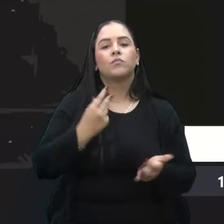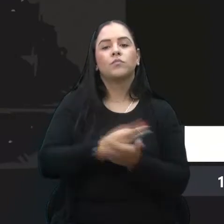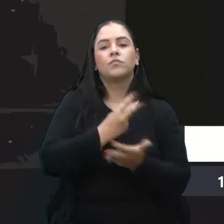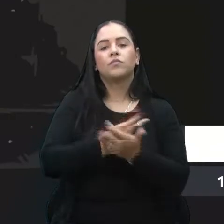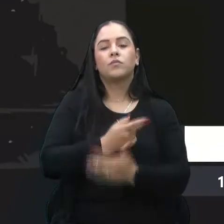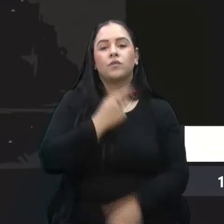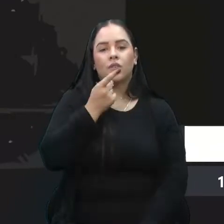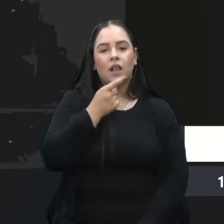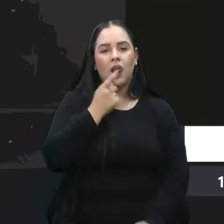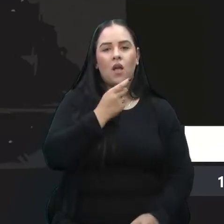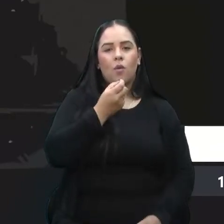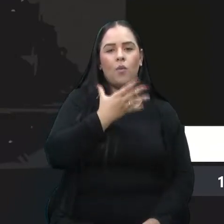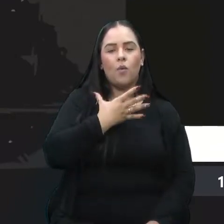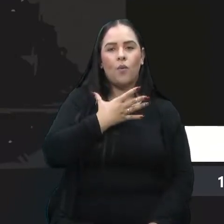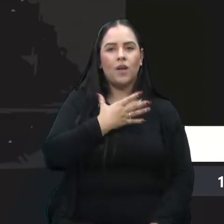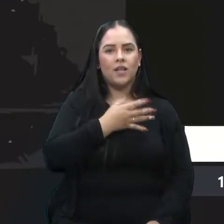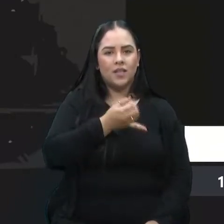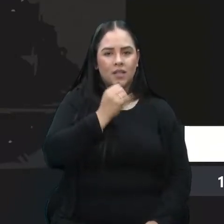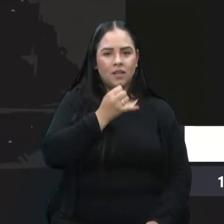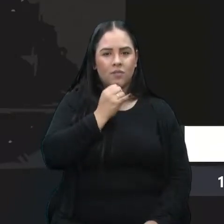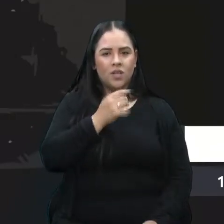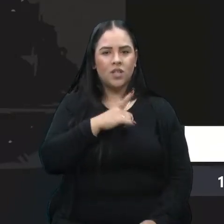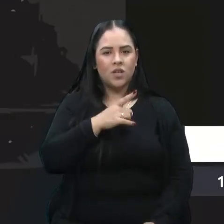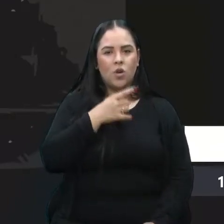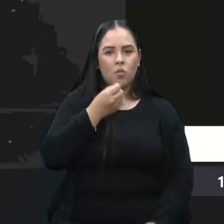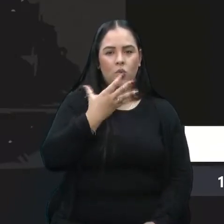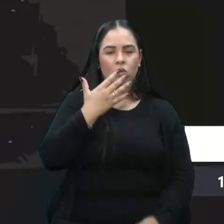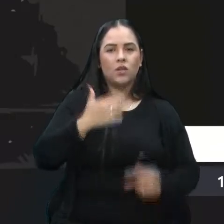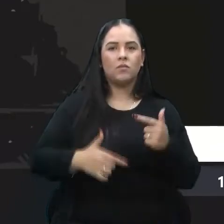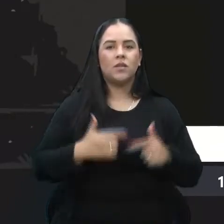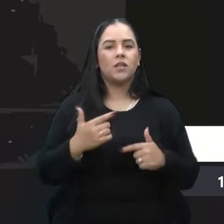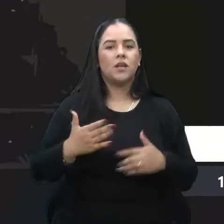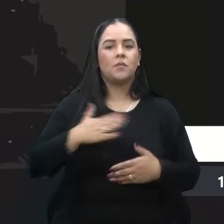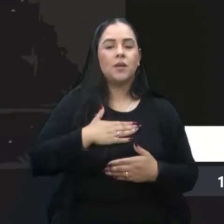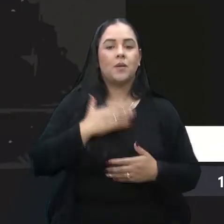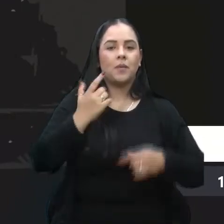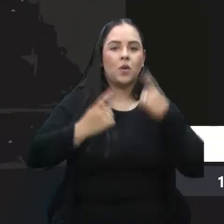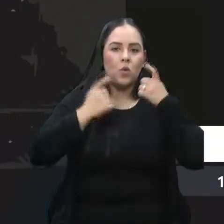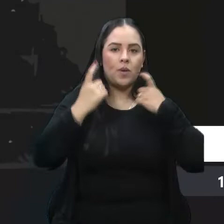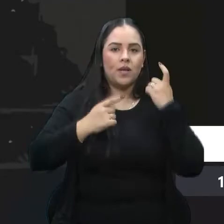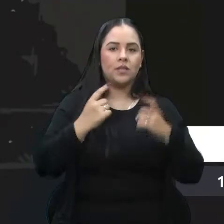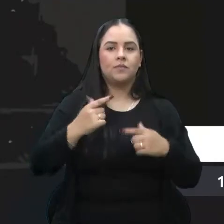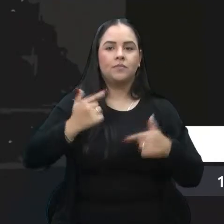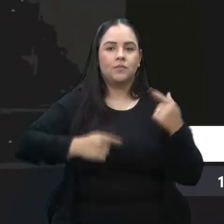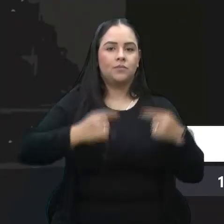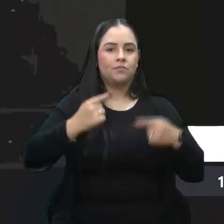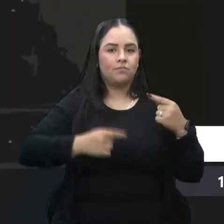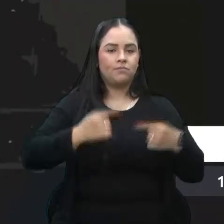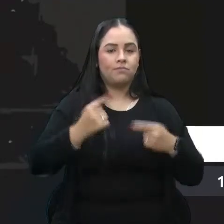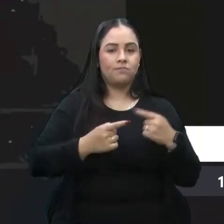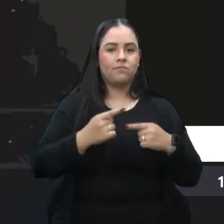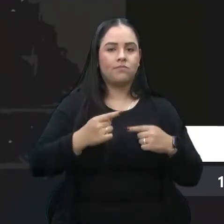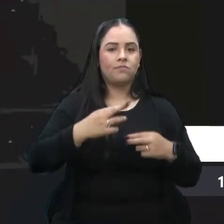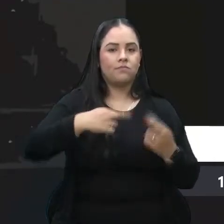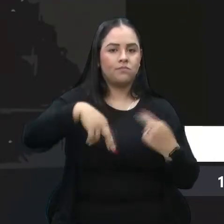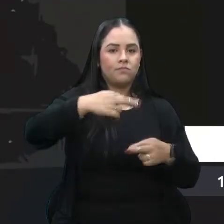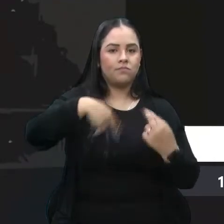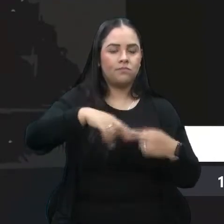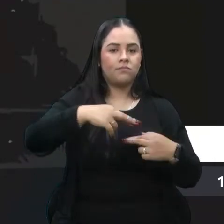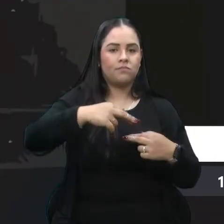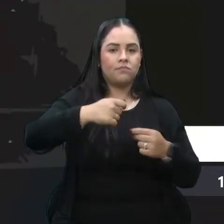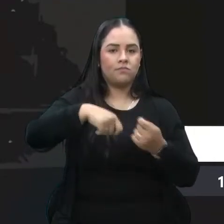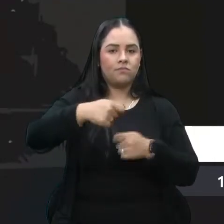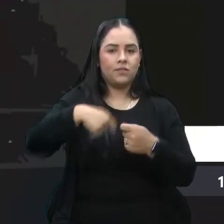bom exemplo, de reiterar o bom serviço, e me preocupa essa discussão da reforma administrativa e da reforma